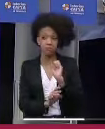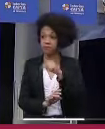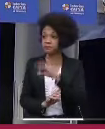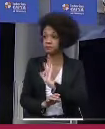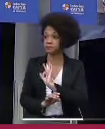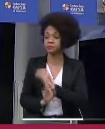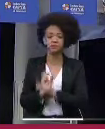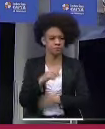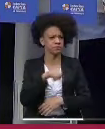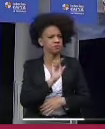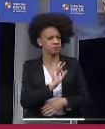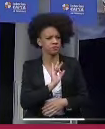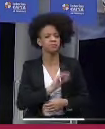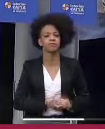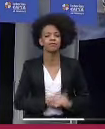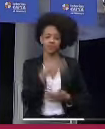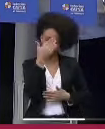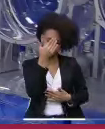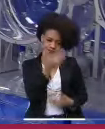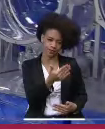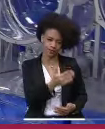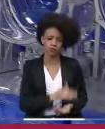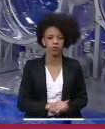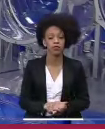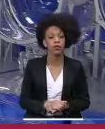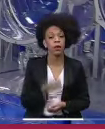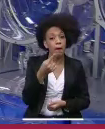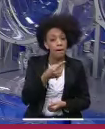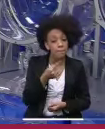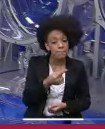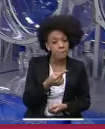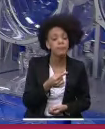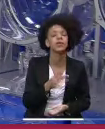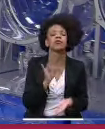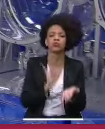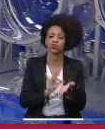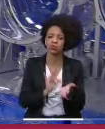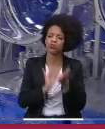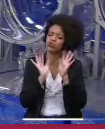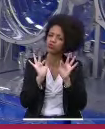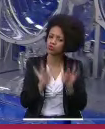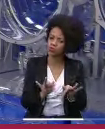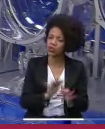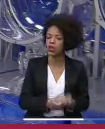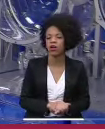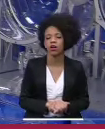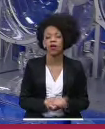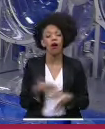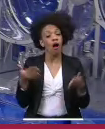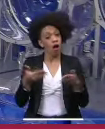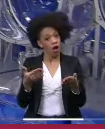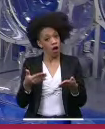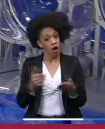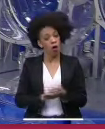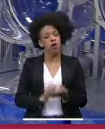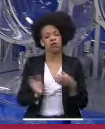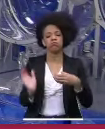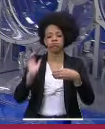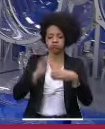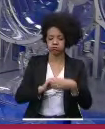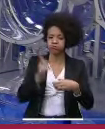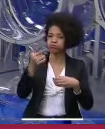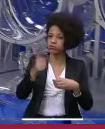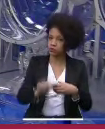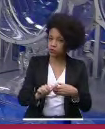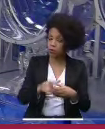Sim, confirmo. Sim, confirmo. Obrigado. Primeiro sorteio da dupla cena realizado, validado. Agora o globo será